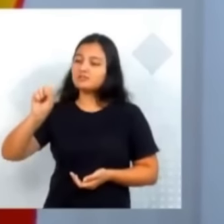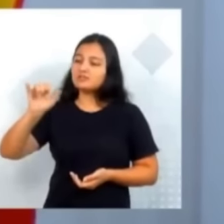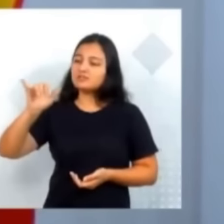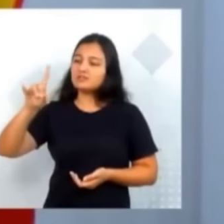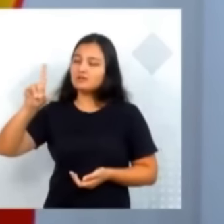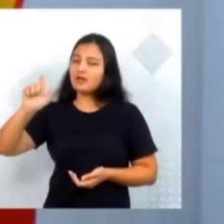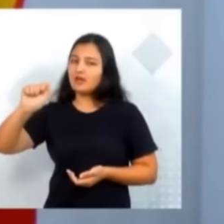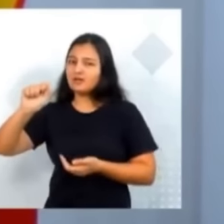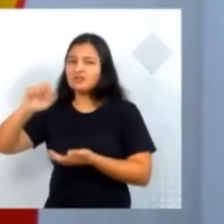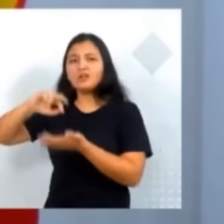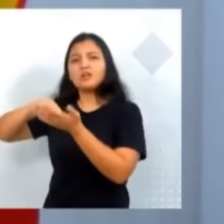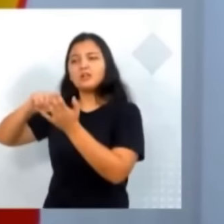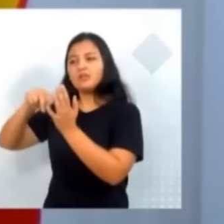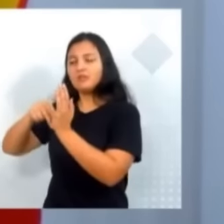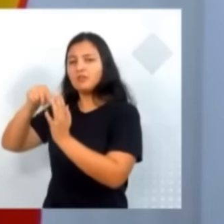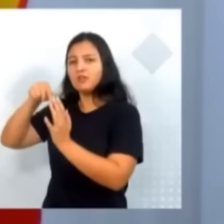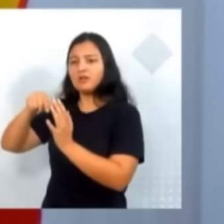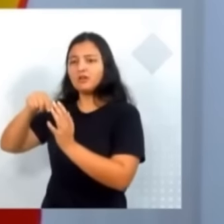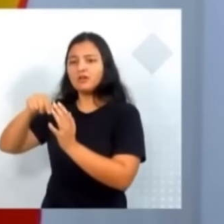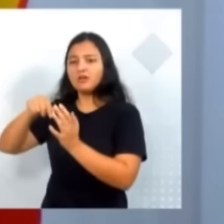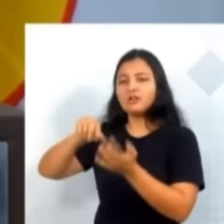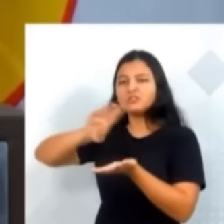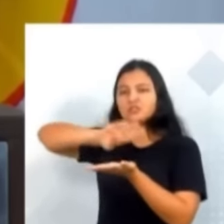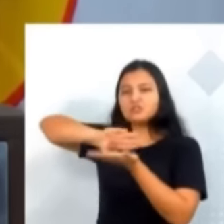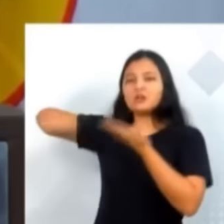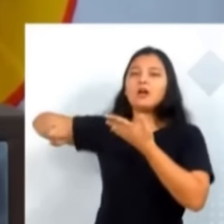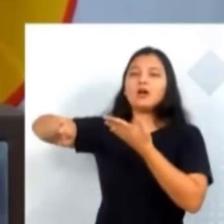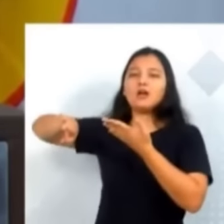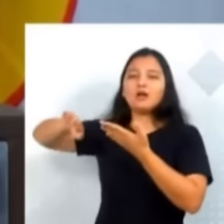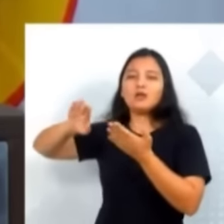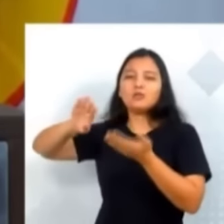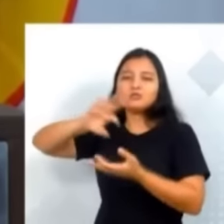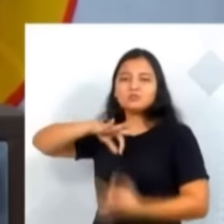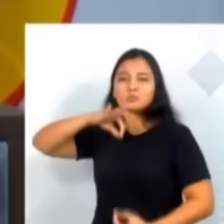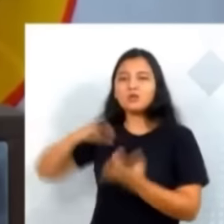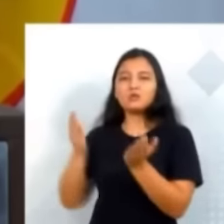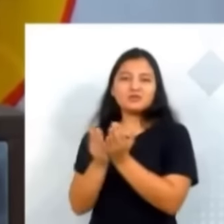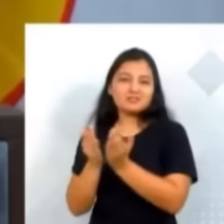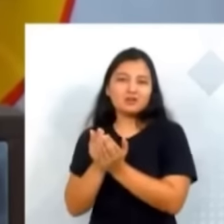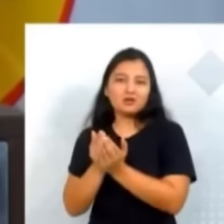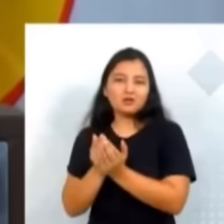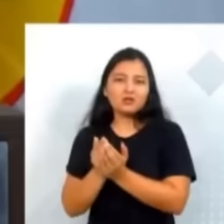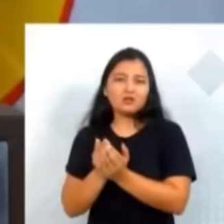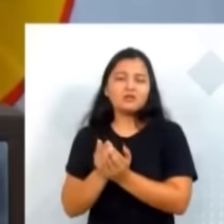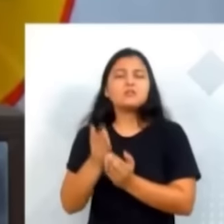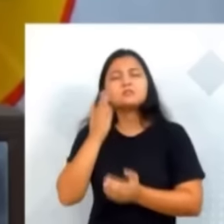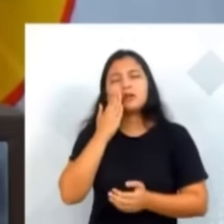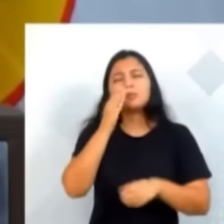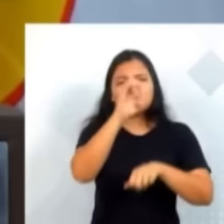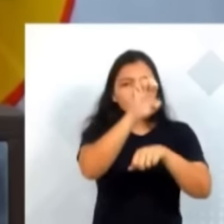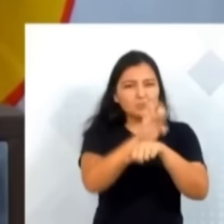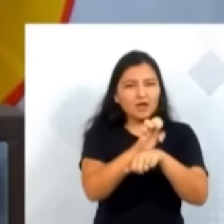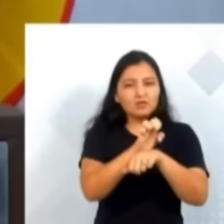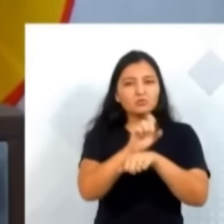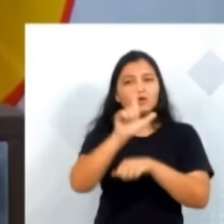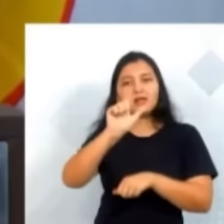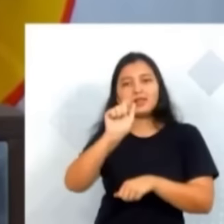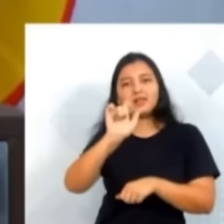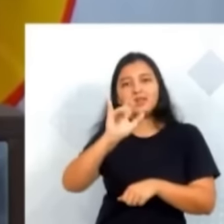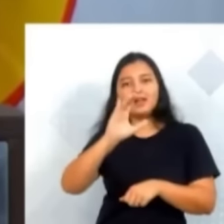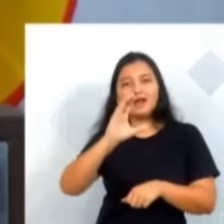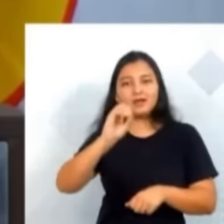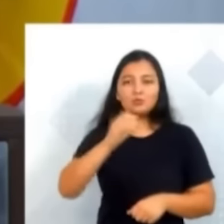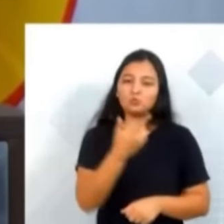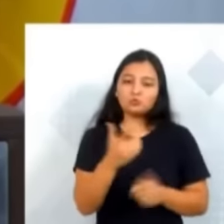que disseminar um espírito anticristão. Por mais que o Estado seja laico, gostem ou não, os protagonistas